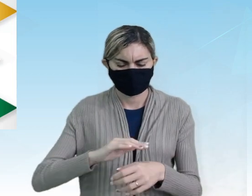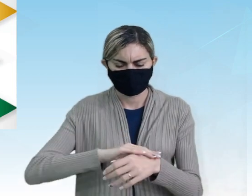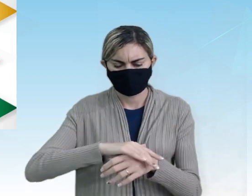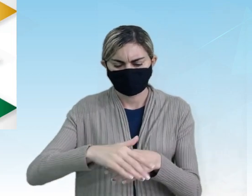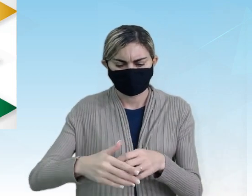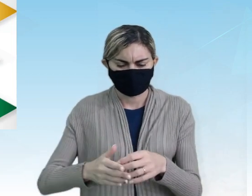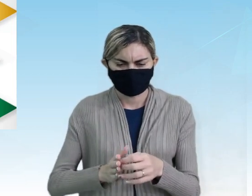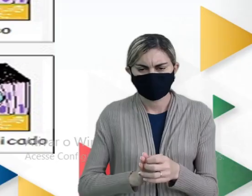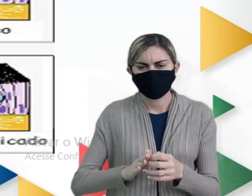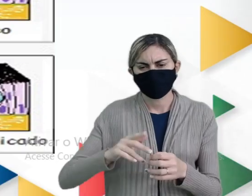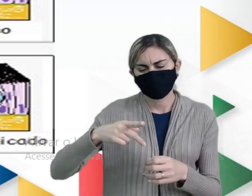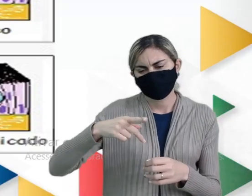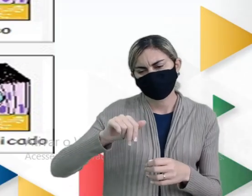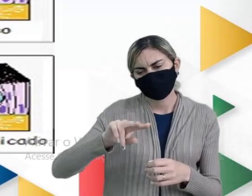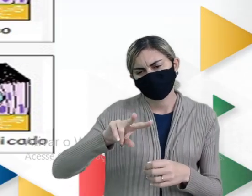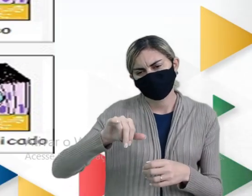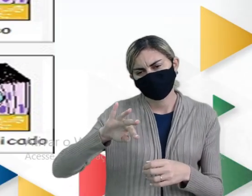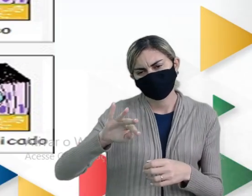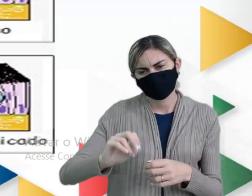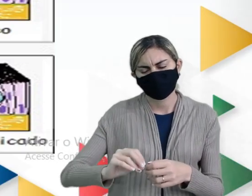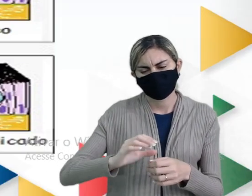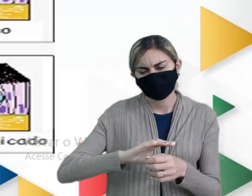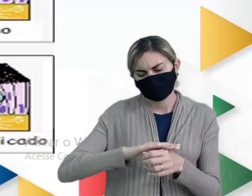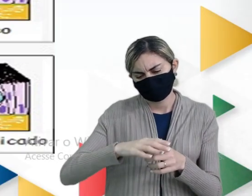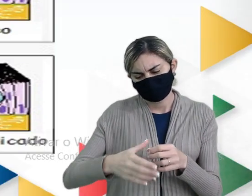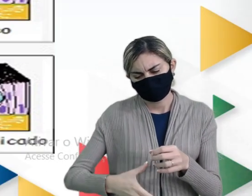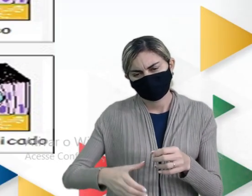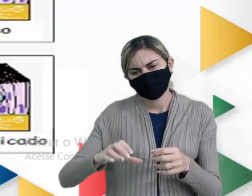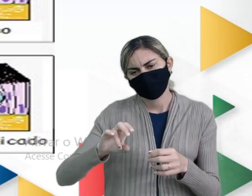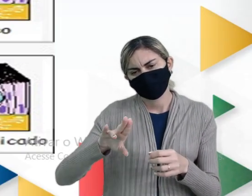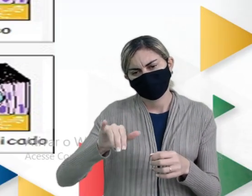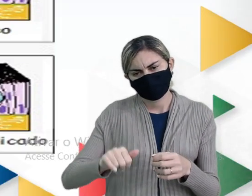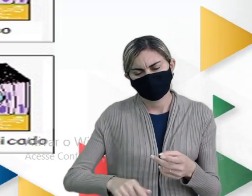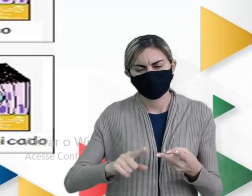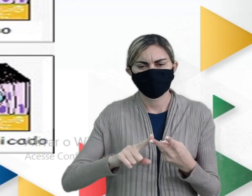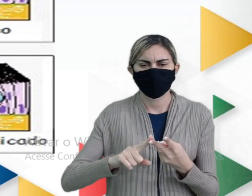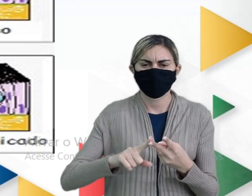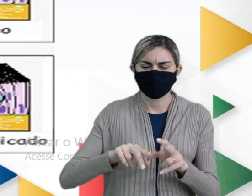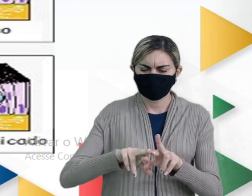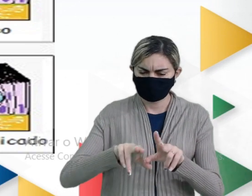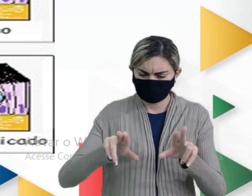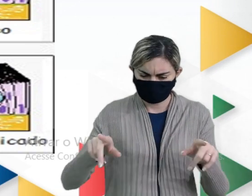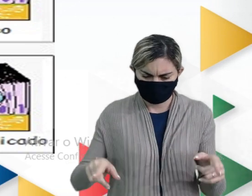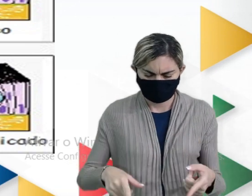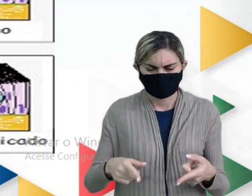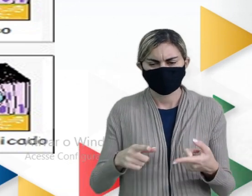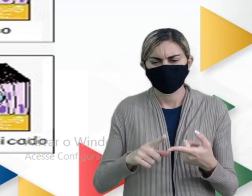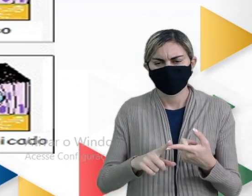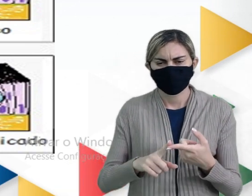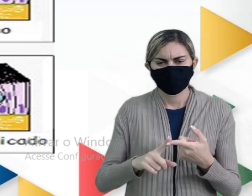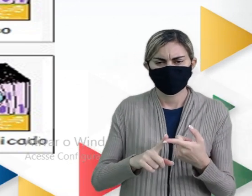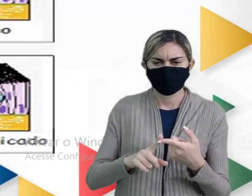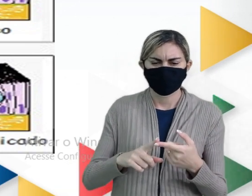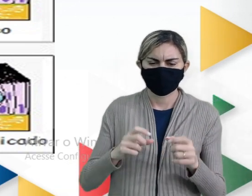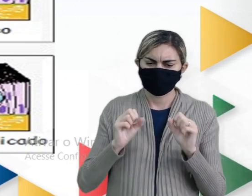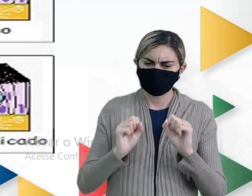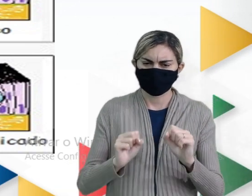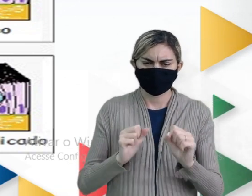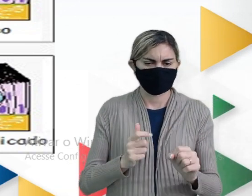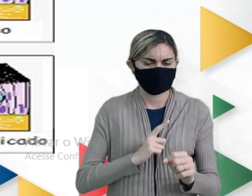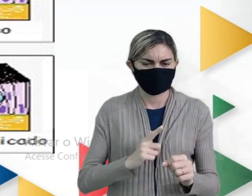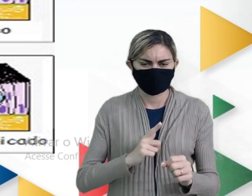tecido pavimentoso, um cúbico, um prismático, um estratificado, pode ter